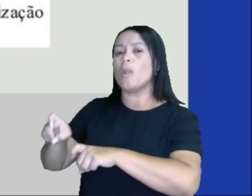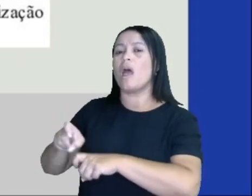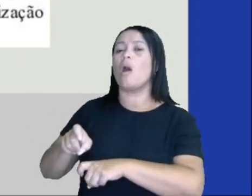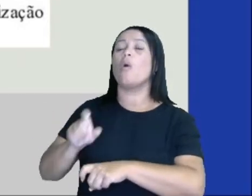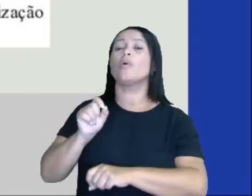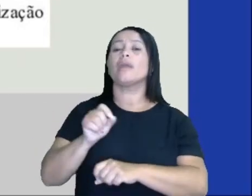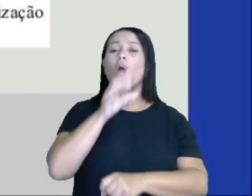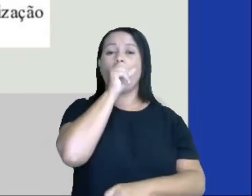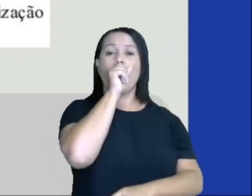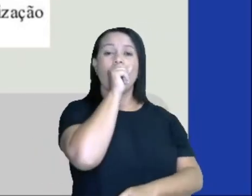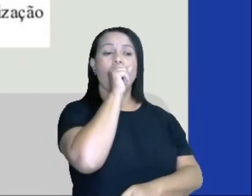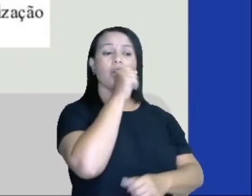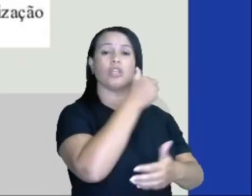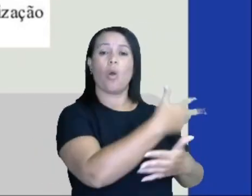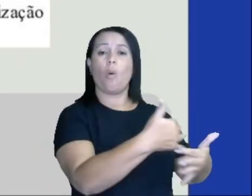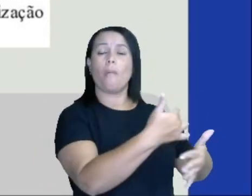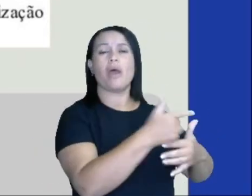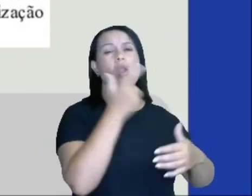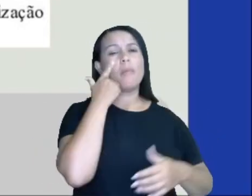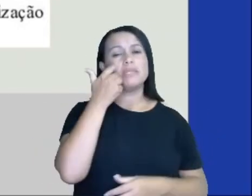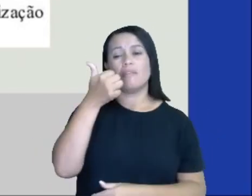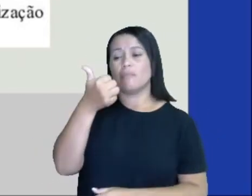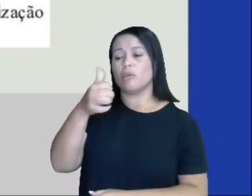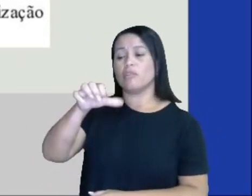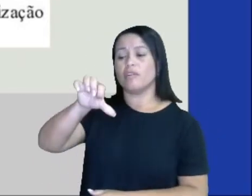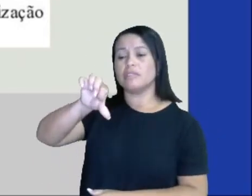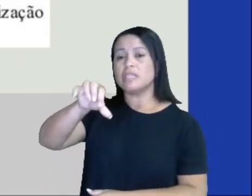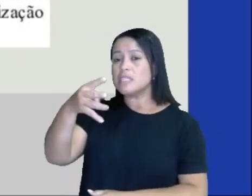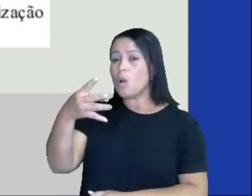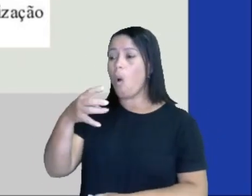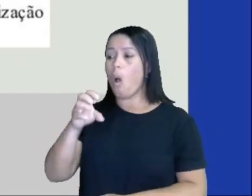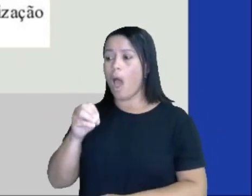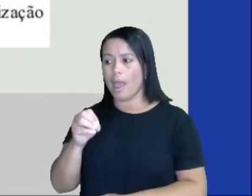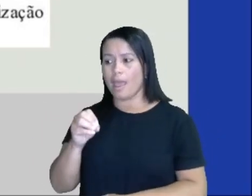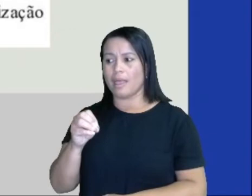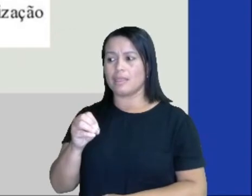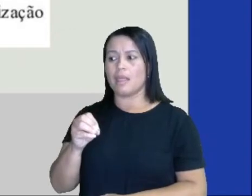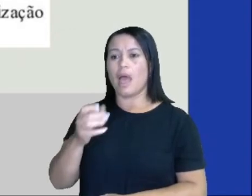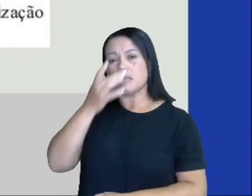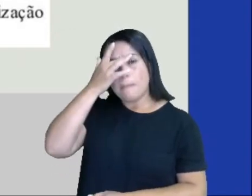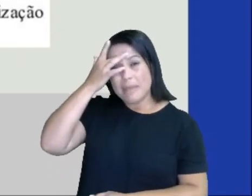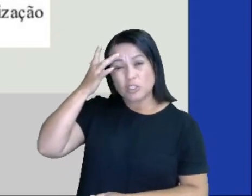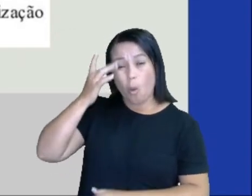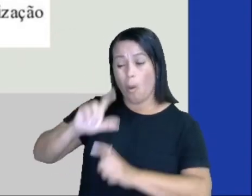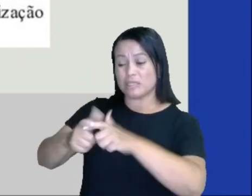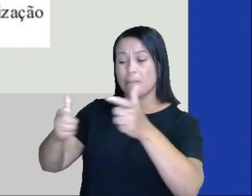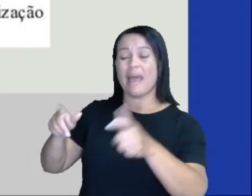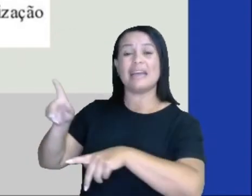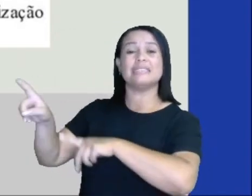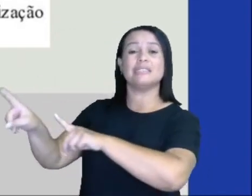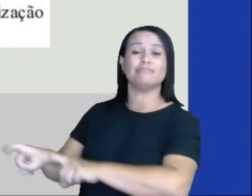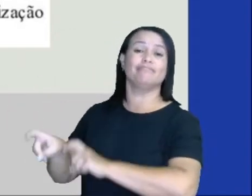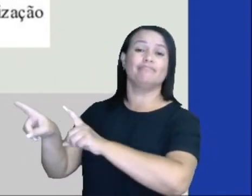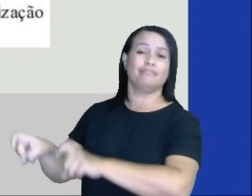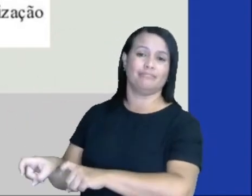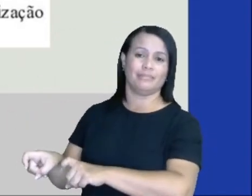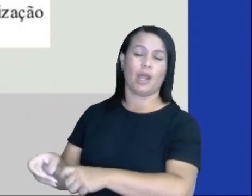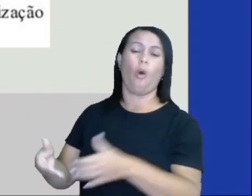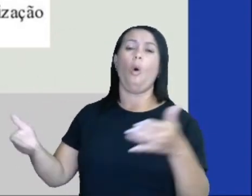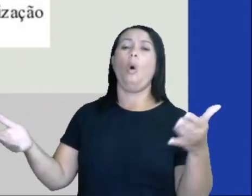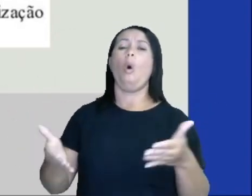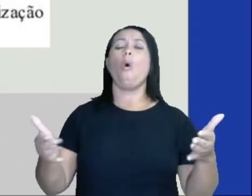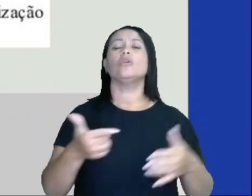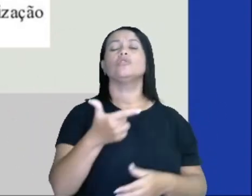urbana. Olha como em 1940 a população ela se localizava bem mais na área rural. E